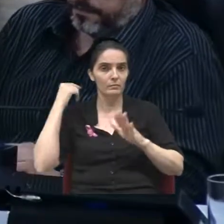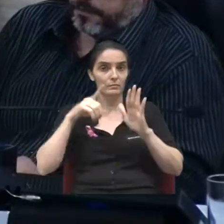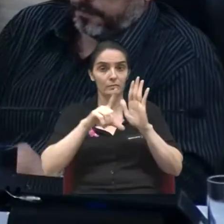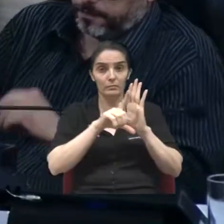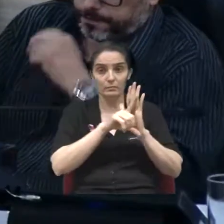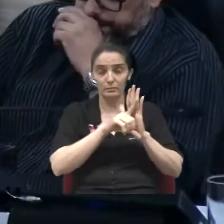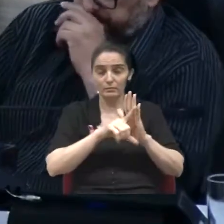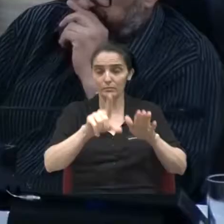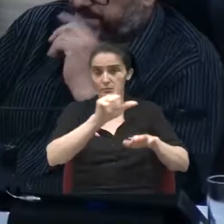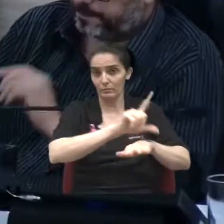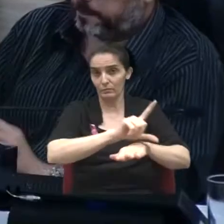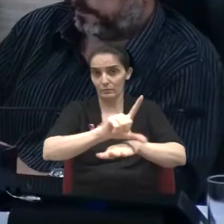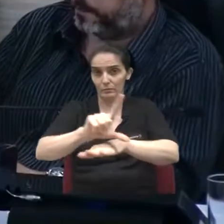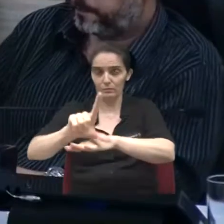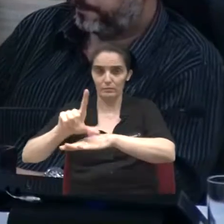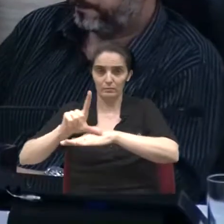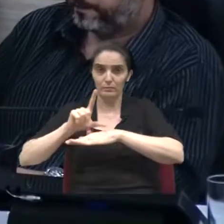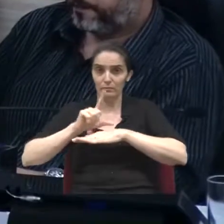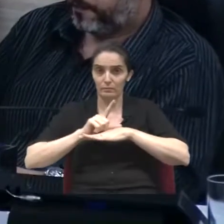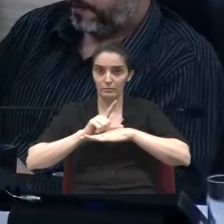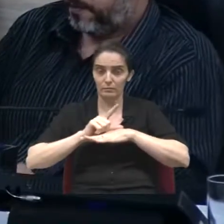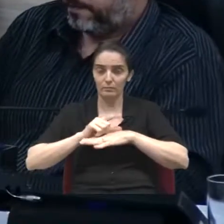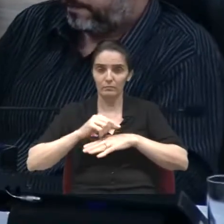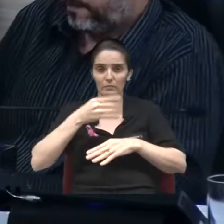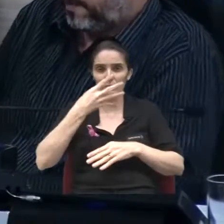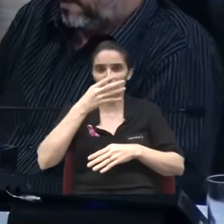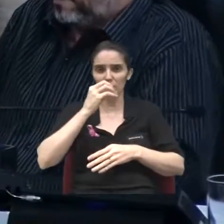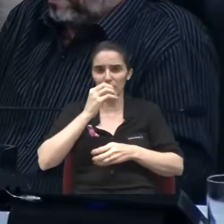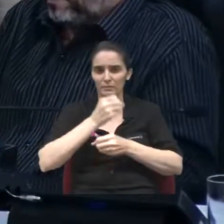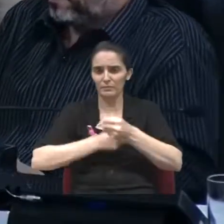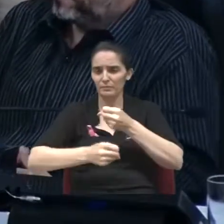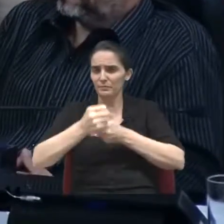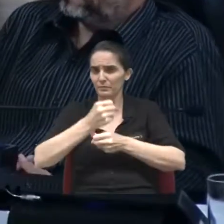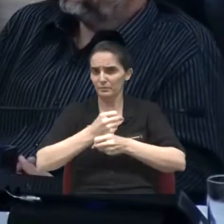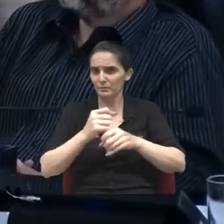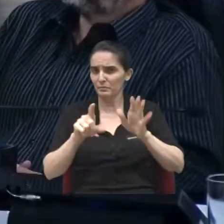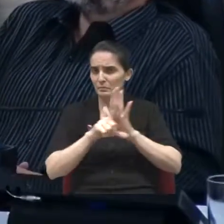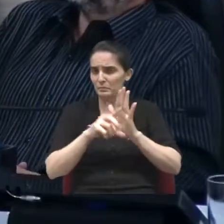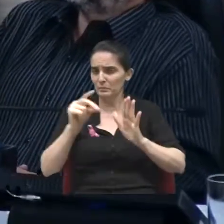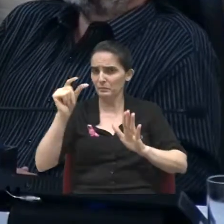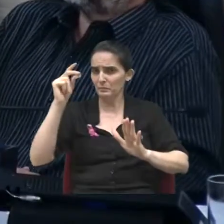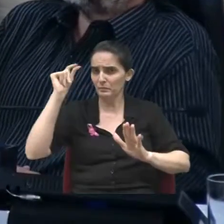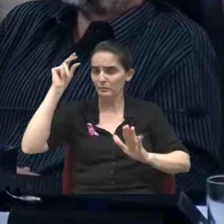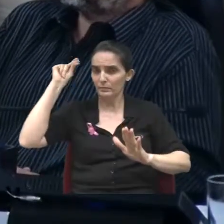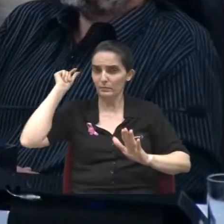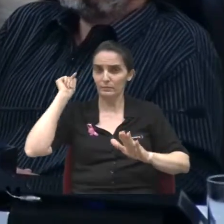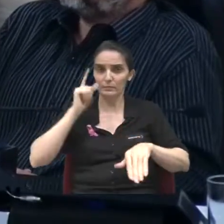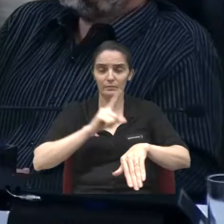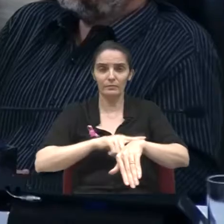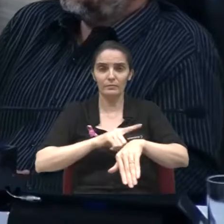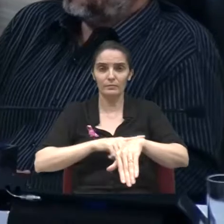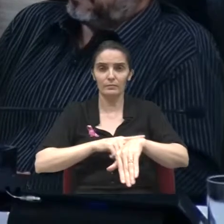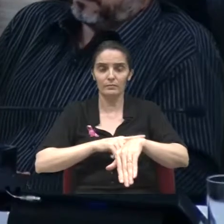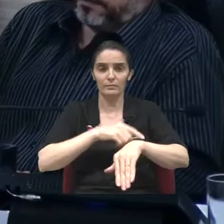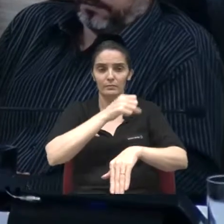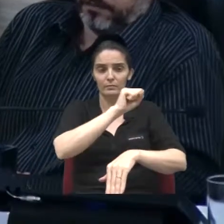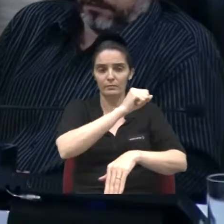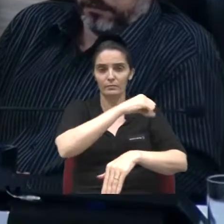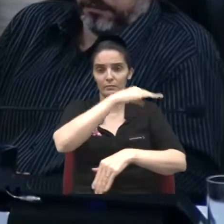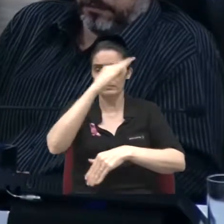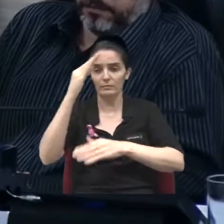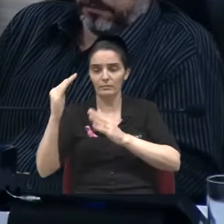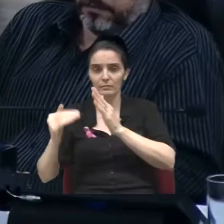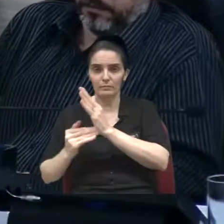como a lei era de 40 anos atrás, antiga, e o horário era até das 8 às 18 e